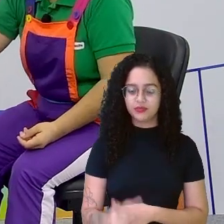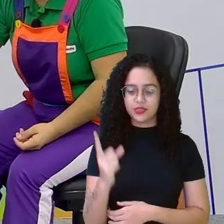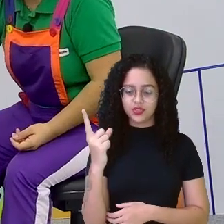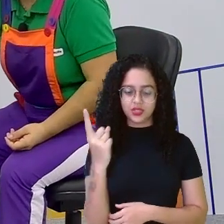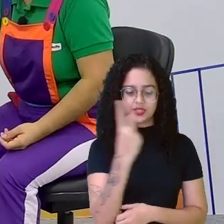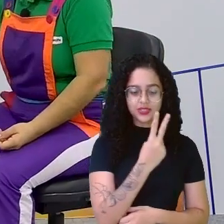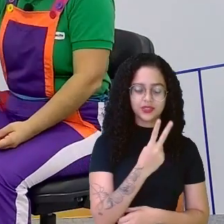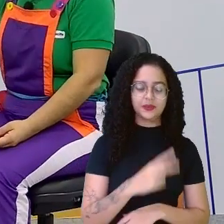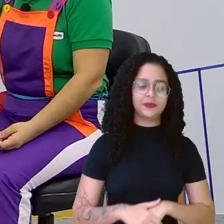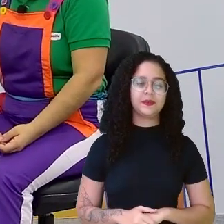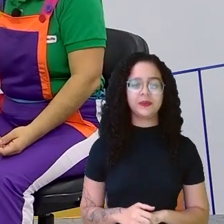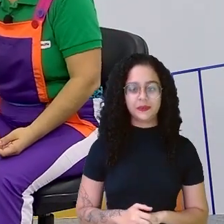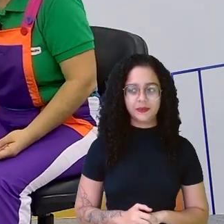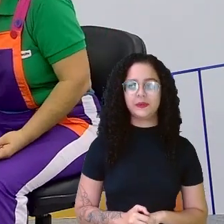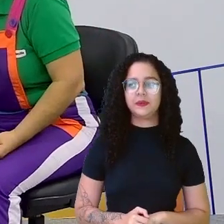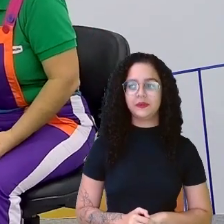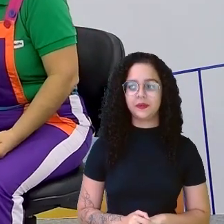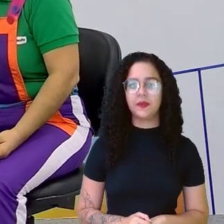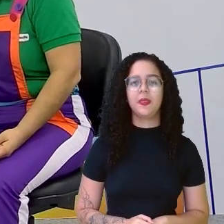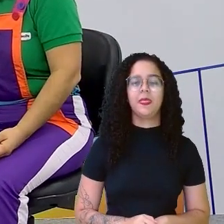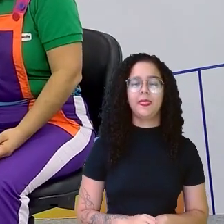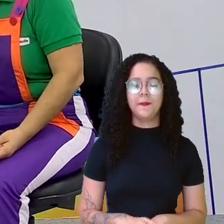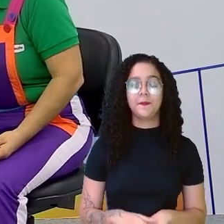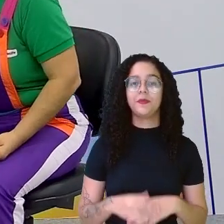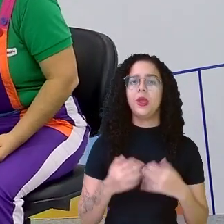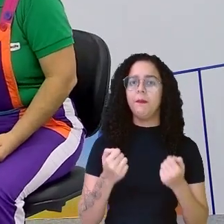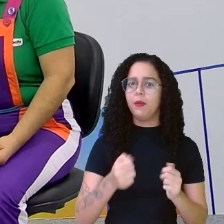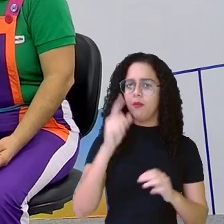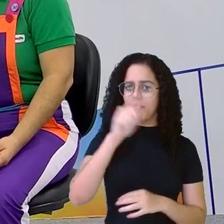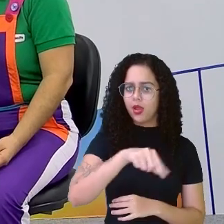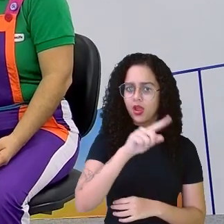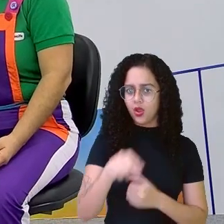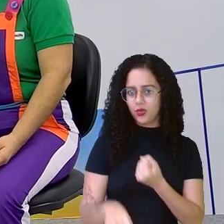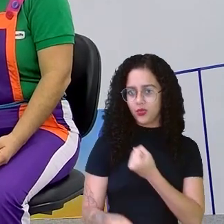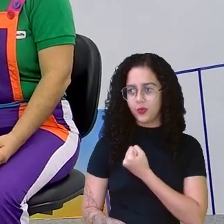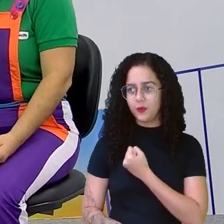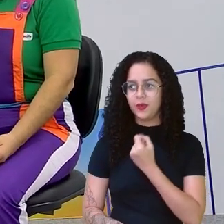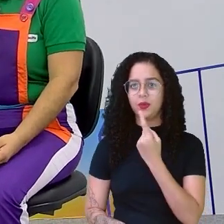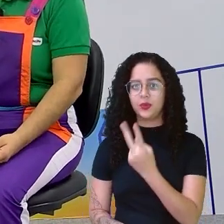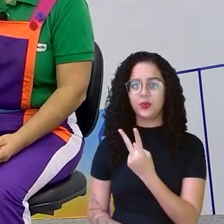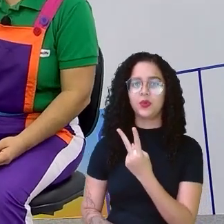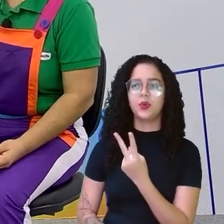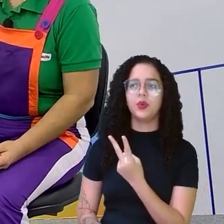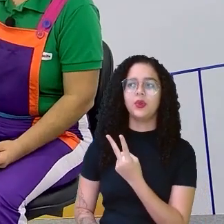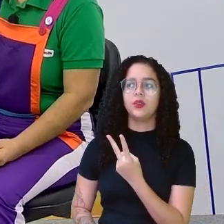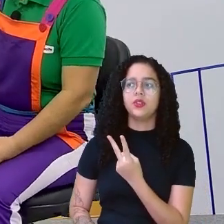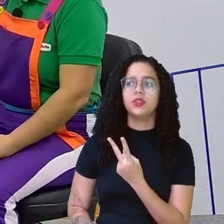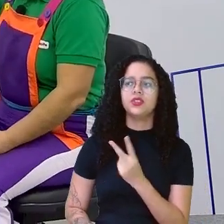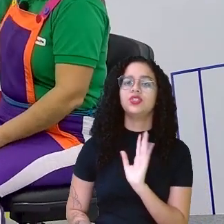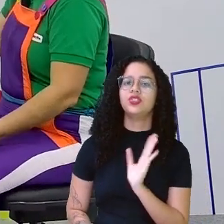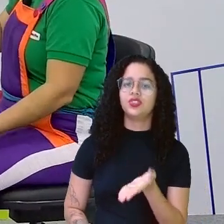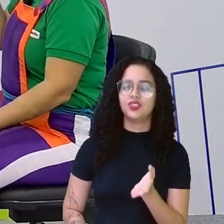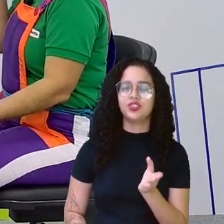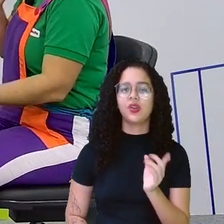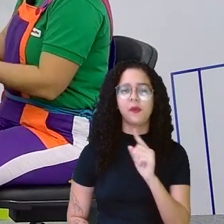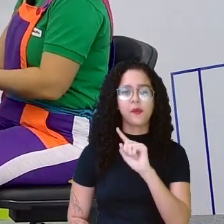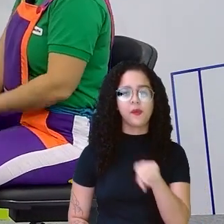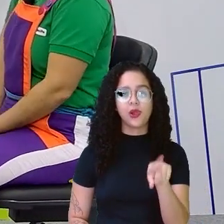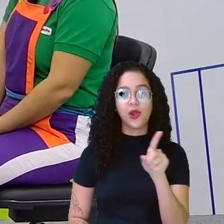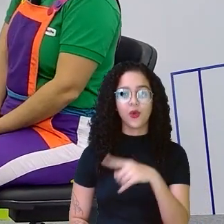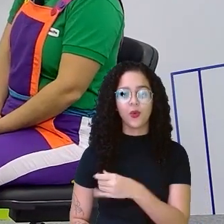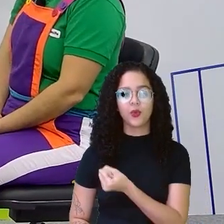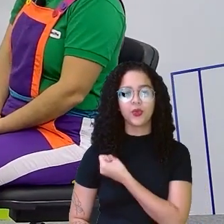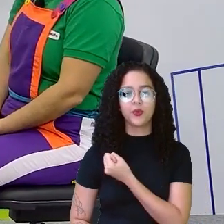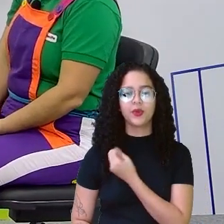Dois pedacinhos. Muito então, bem. Marca lá o dois. Vamos lá, marcar. Eita, já marcou. Já marcou